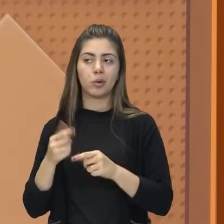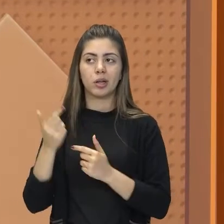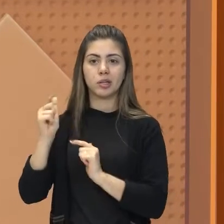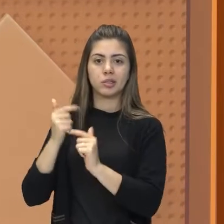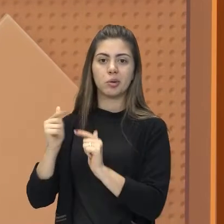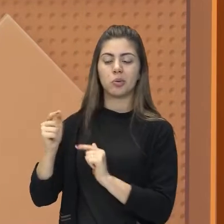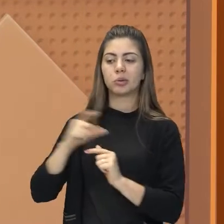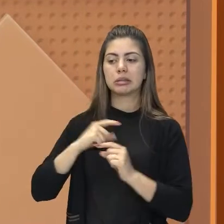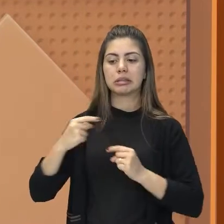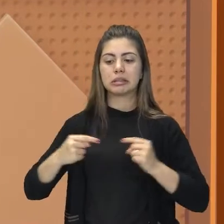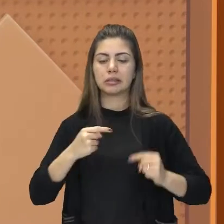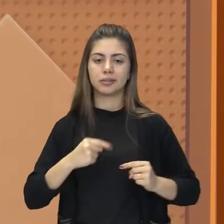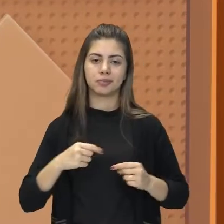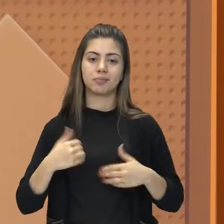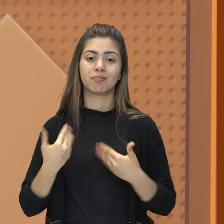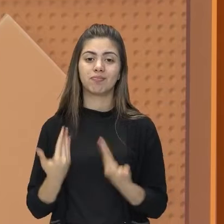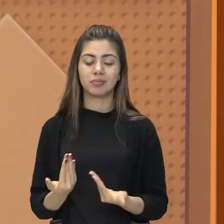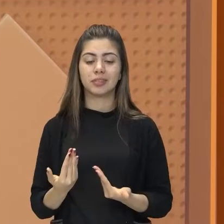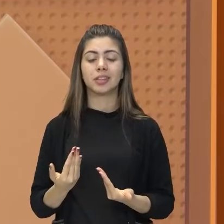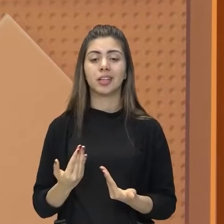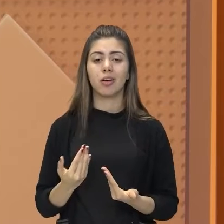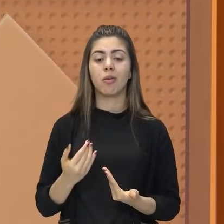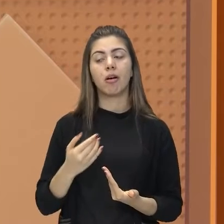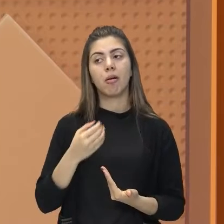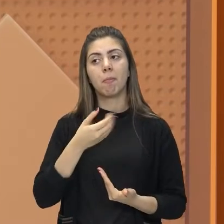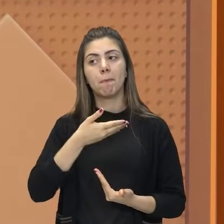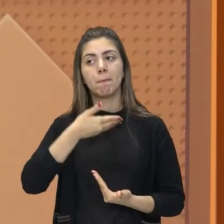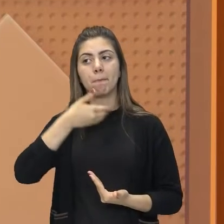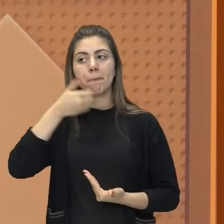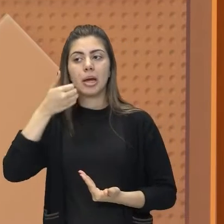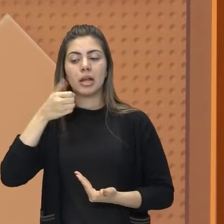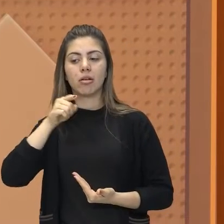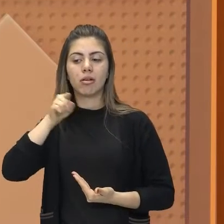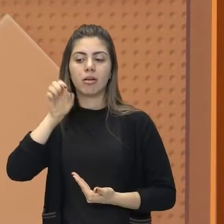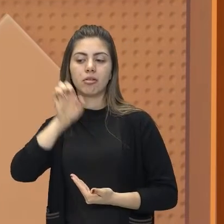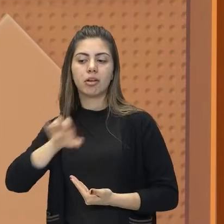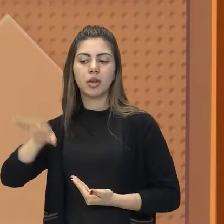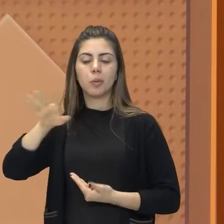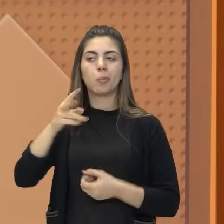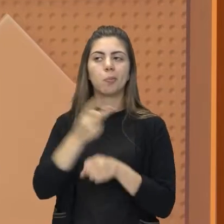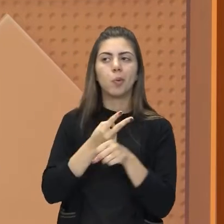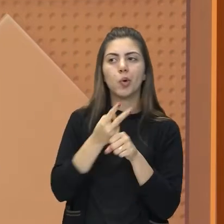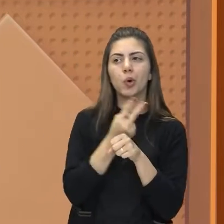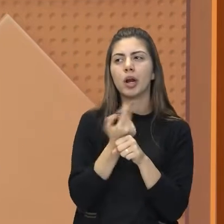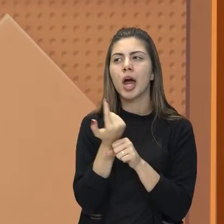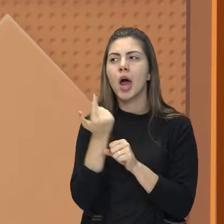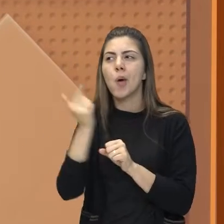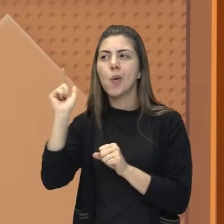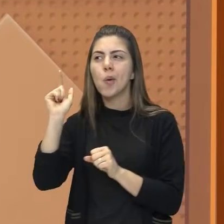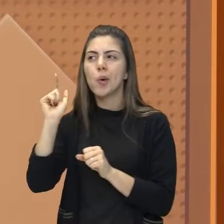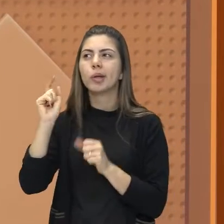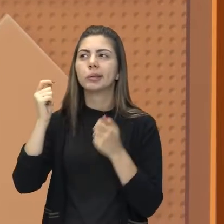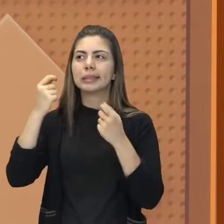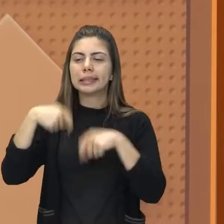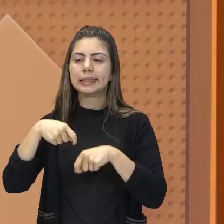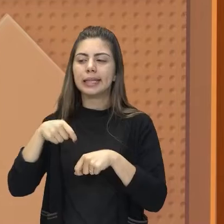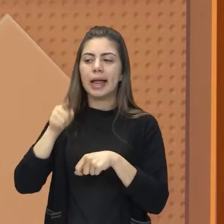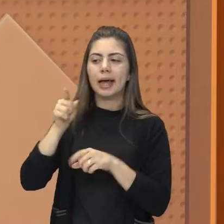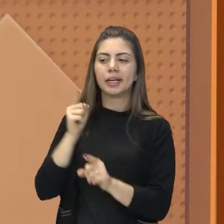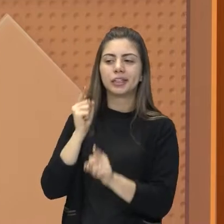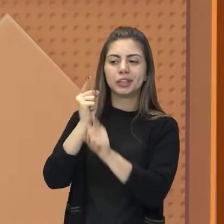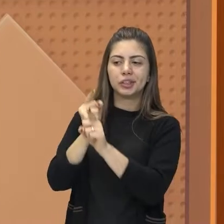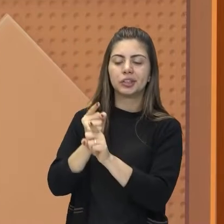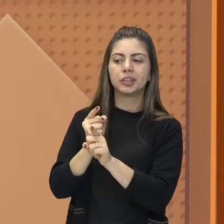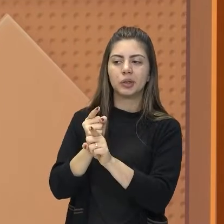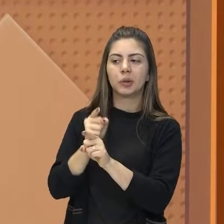cristãos. Então, tudo isso vai fazer com que seja interessante para os europeus encontrarem rotas alternativas para